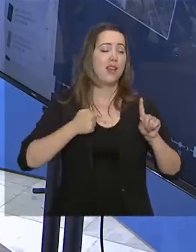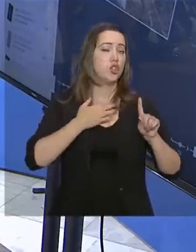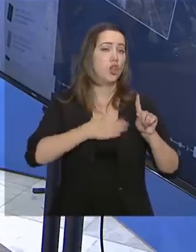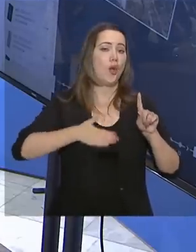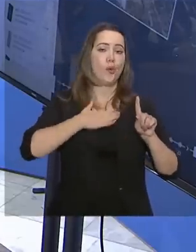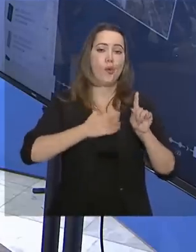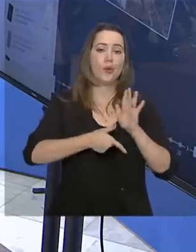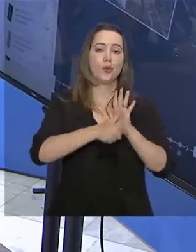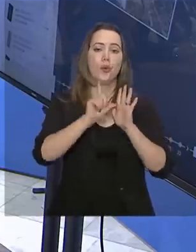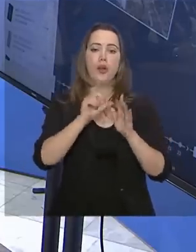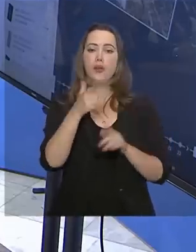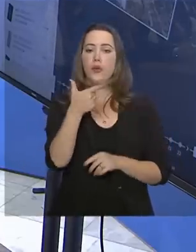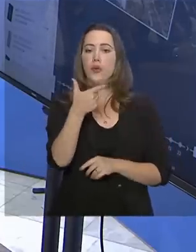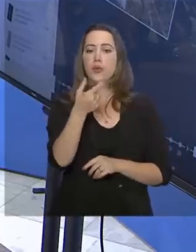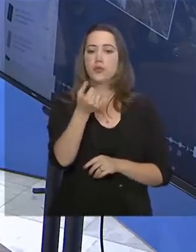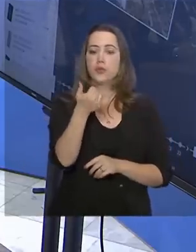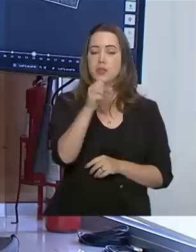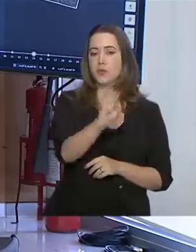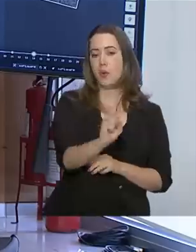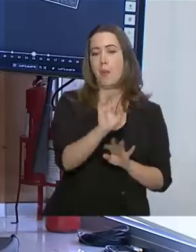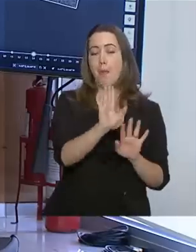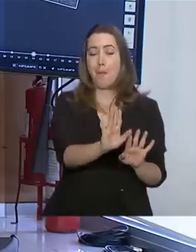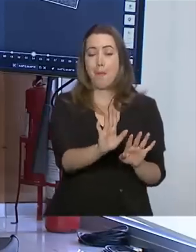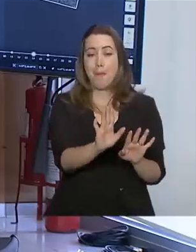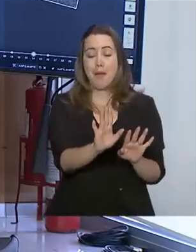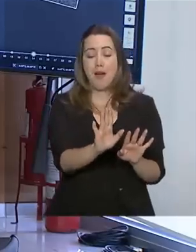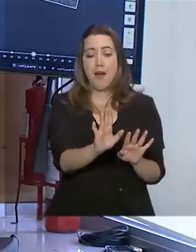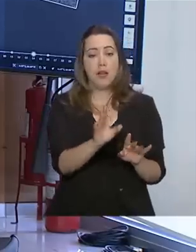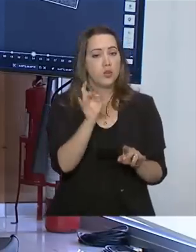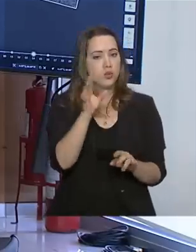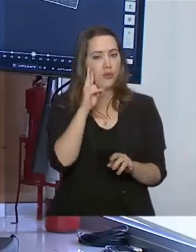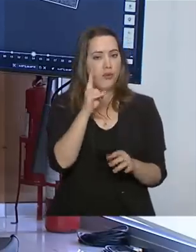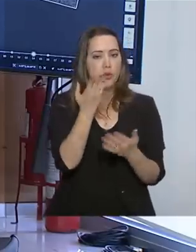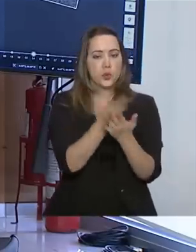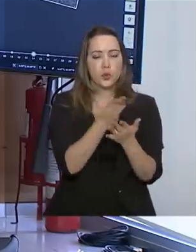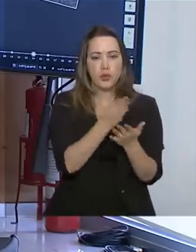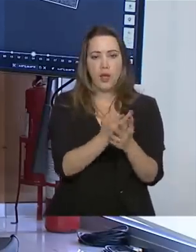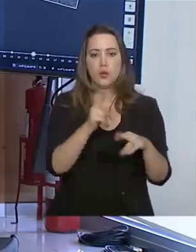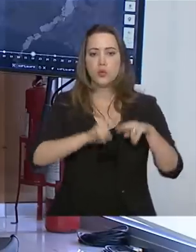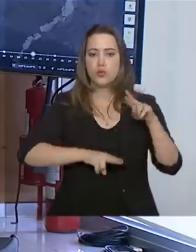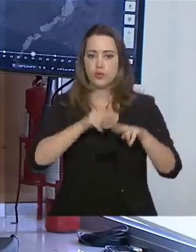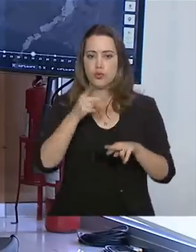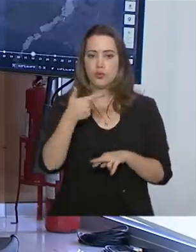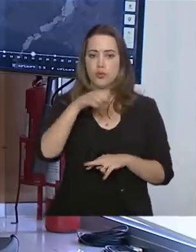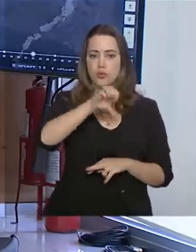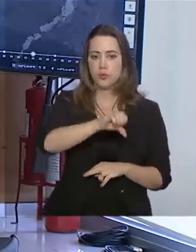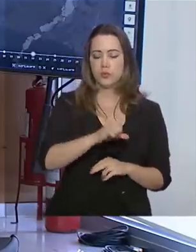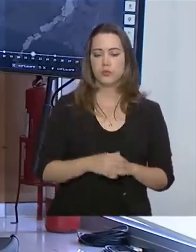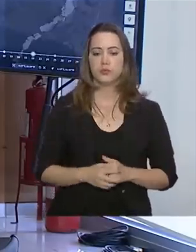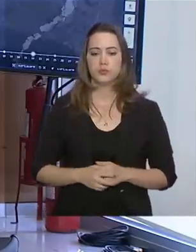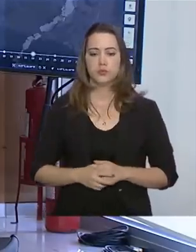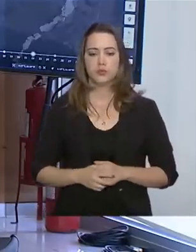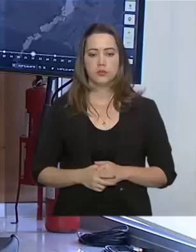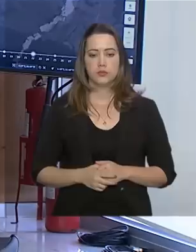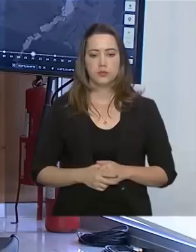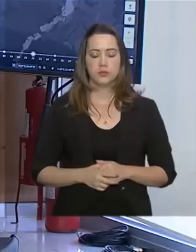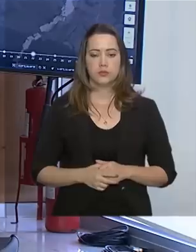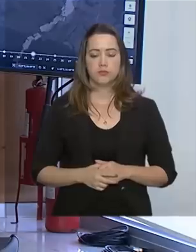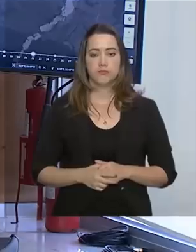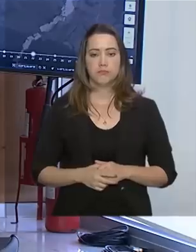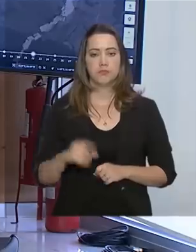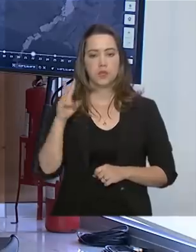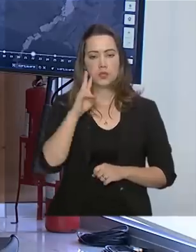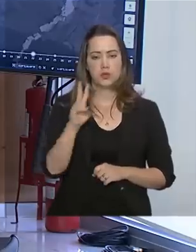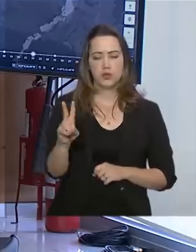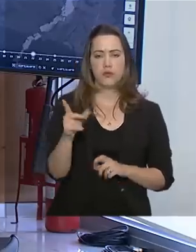só foi computado em junho de 1911 passar próximo à vila